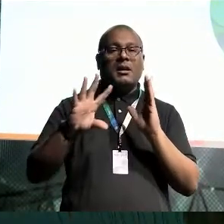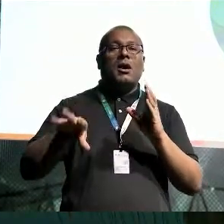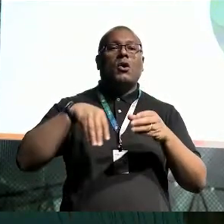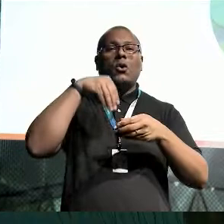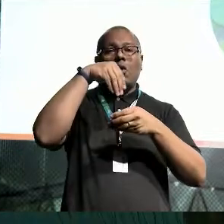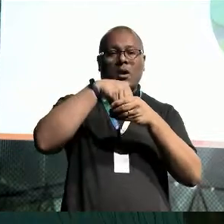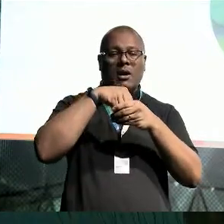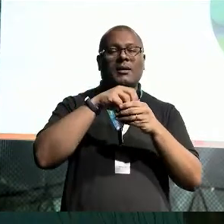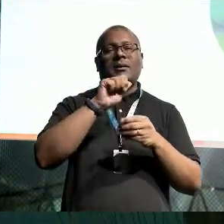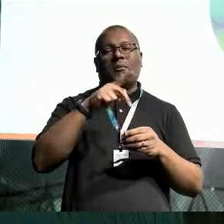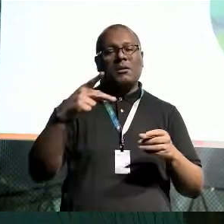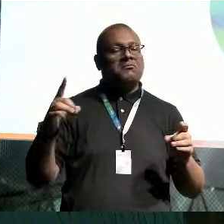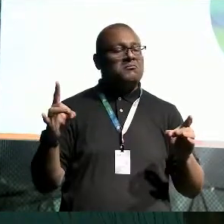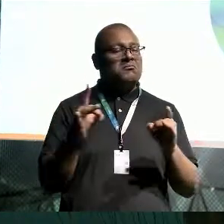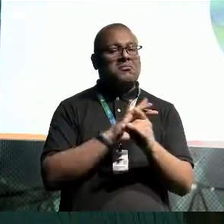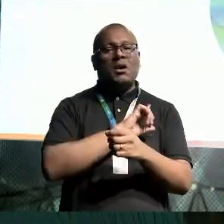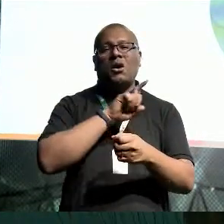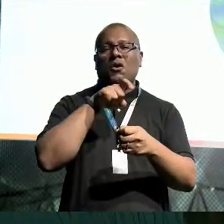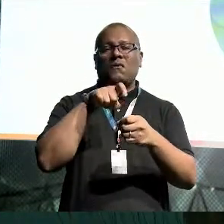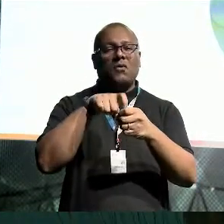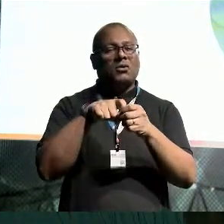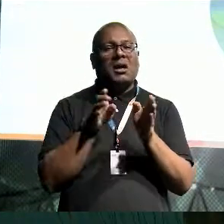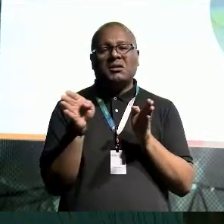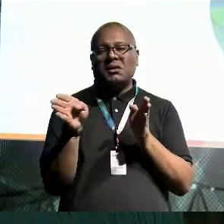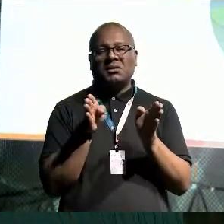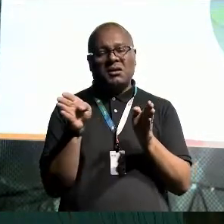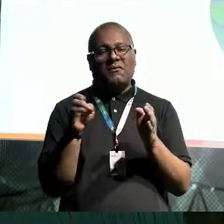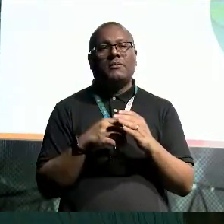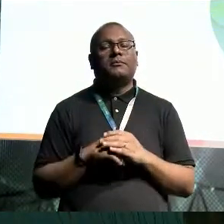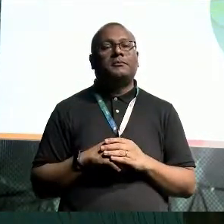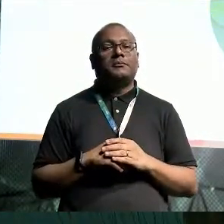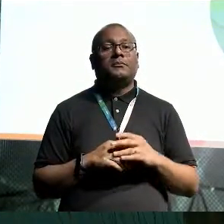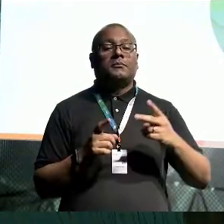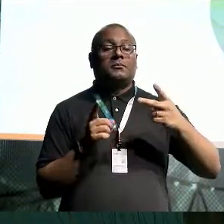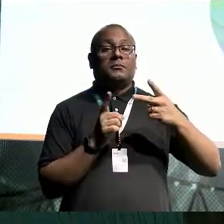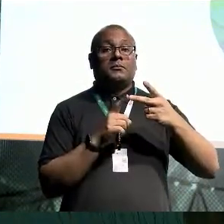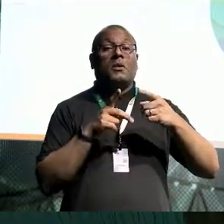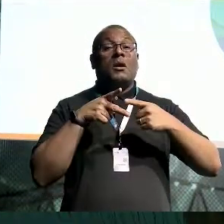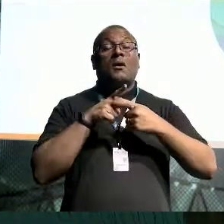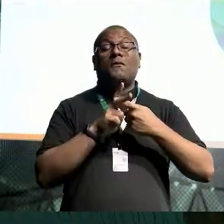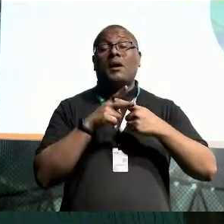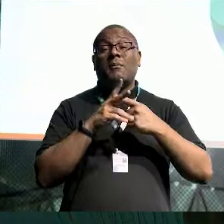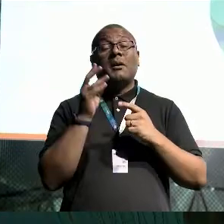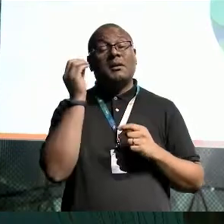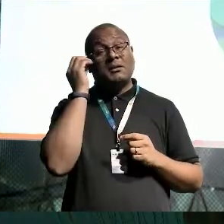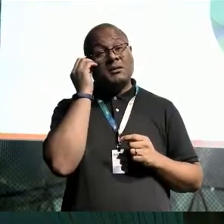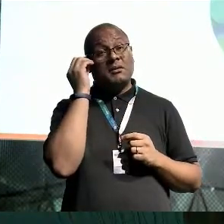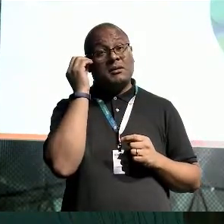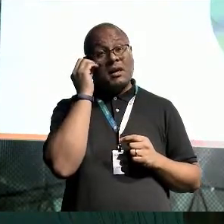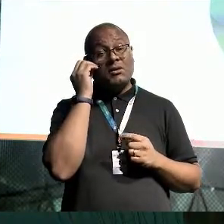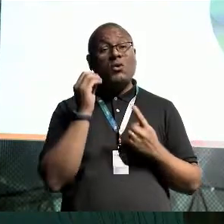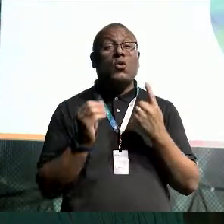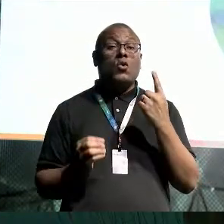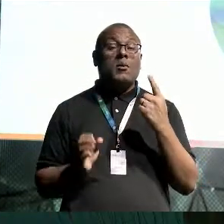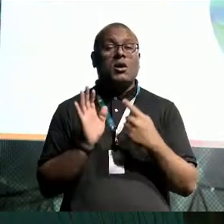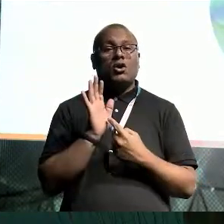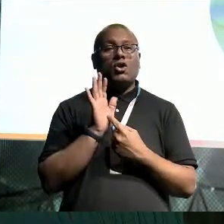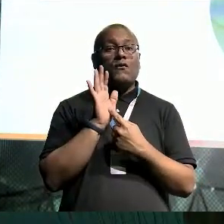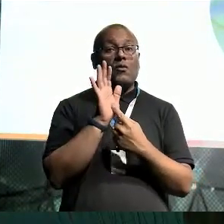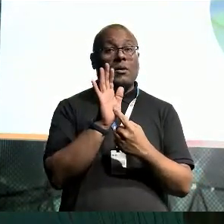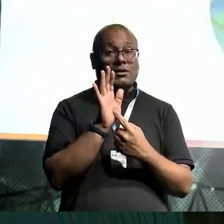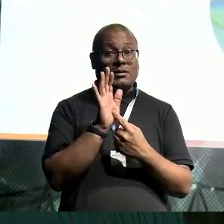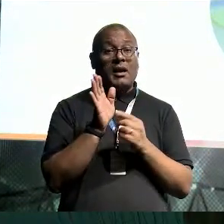sua aplicação, já para tornar aquela aplicação acessível. E eu tenho ferramentas de teste. Uma delas que eu vou mostrar para